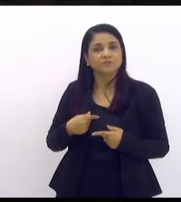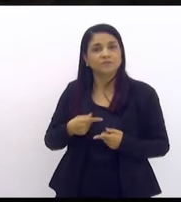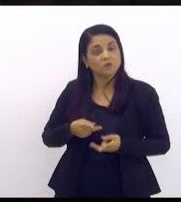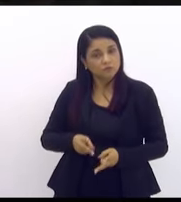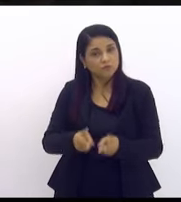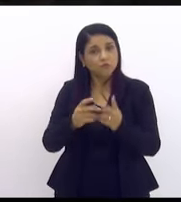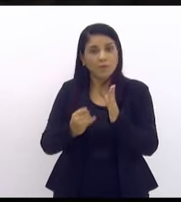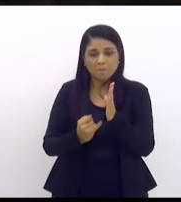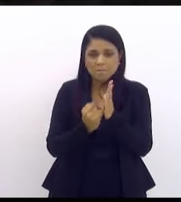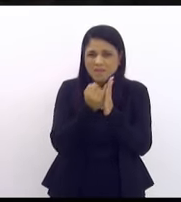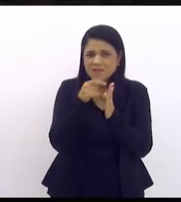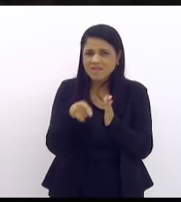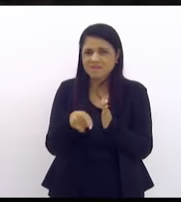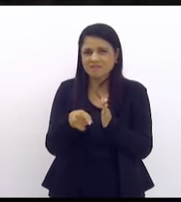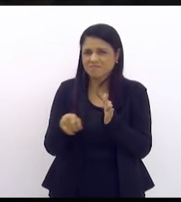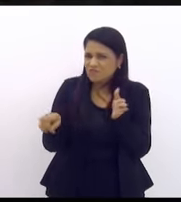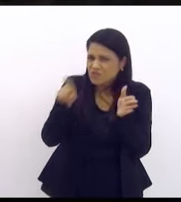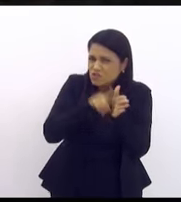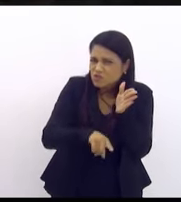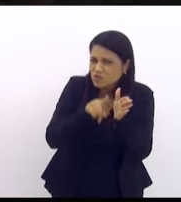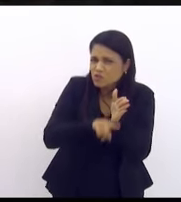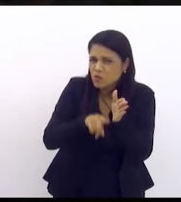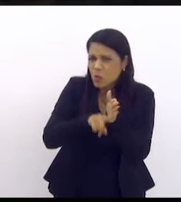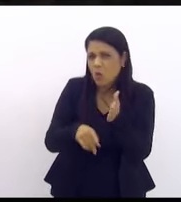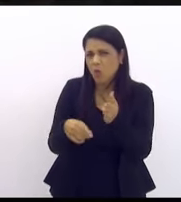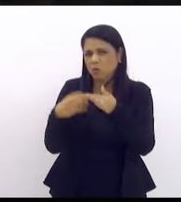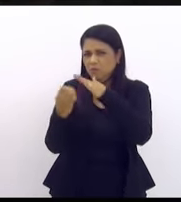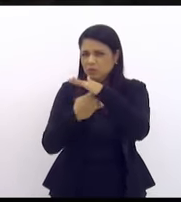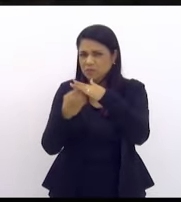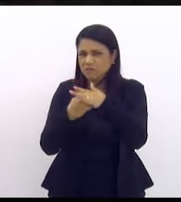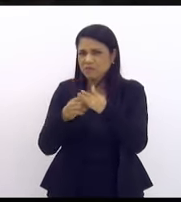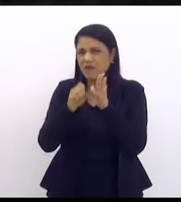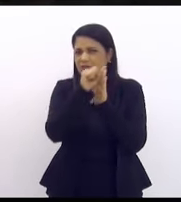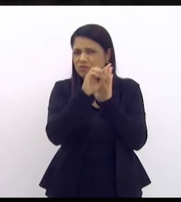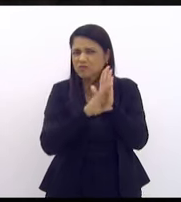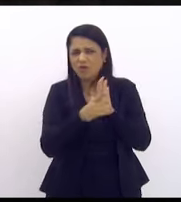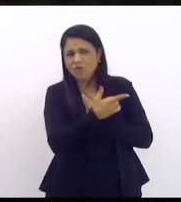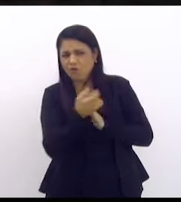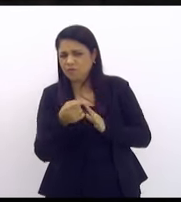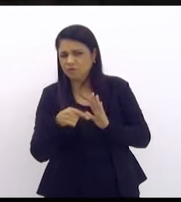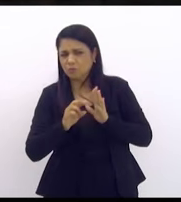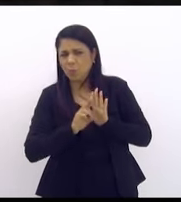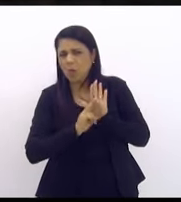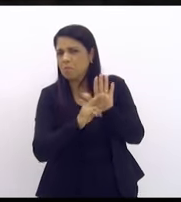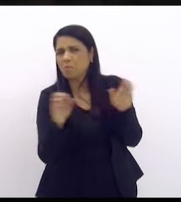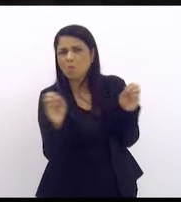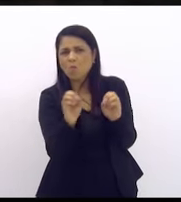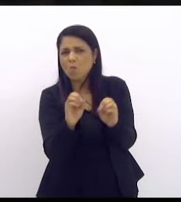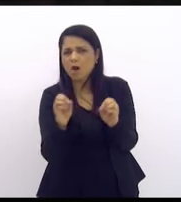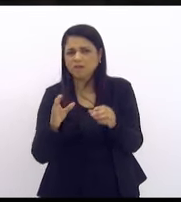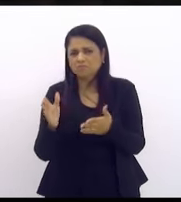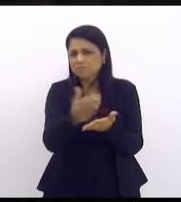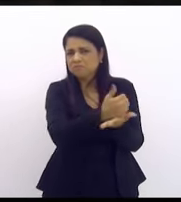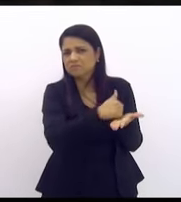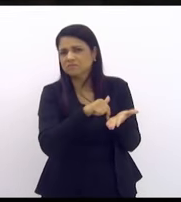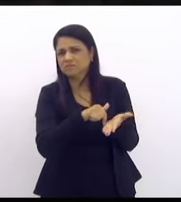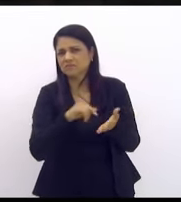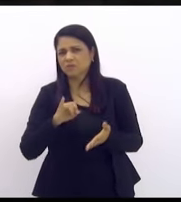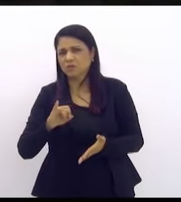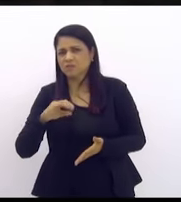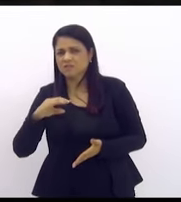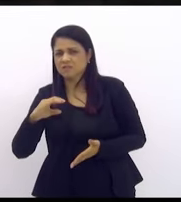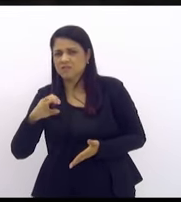isentando empresas que ficaram paradas lá no século XX, que já não representa mais o montante ativo da